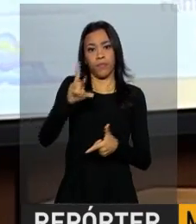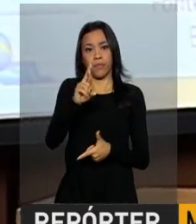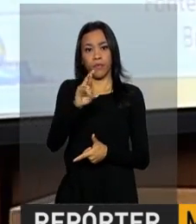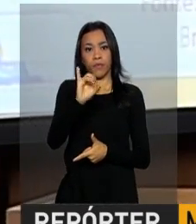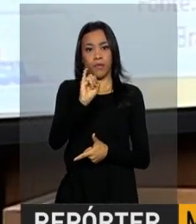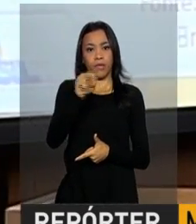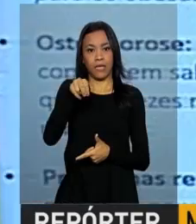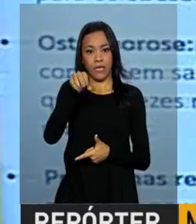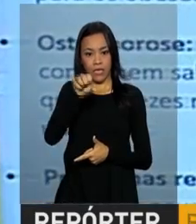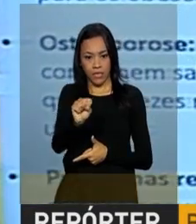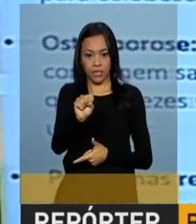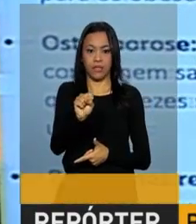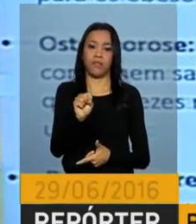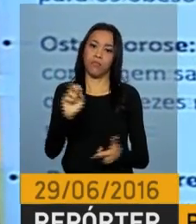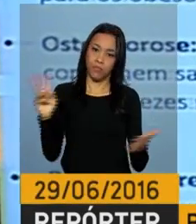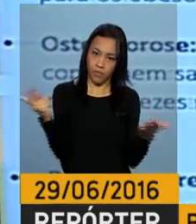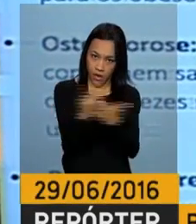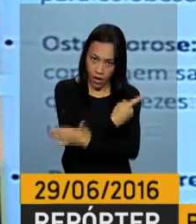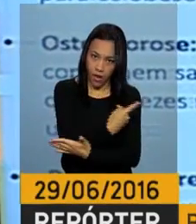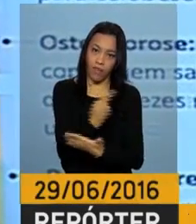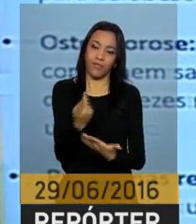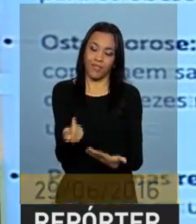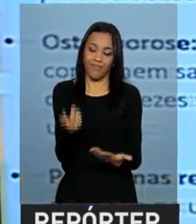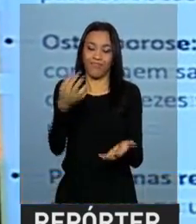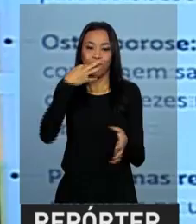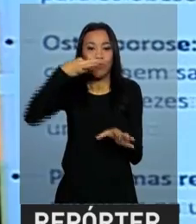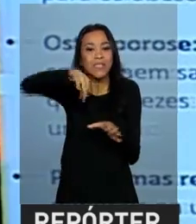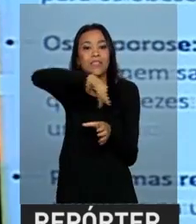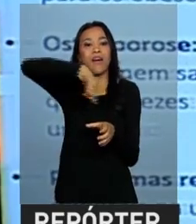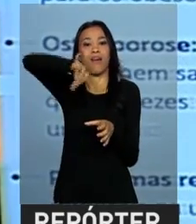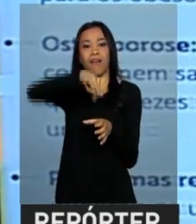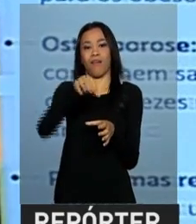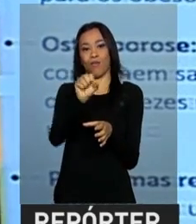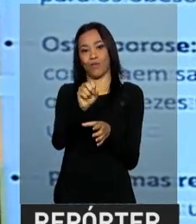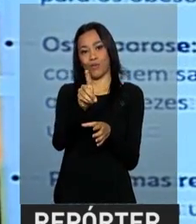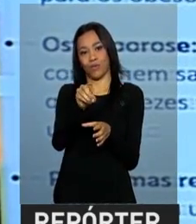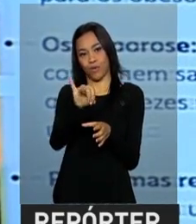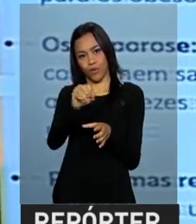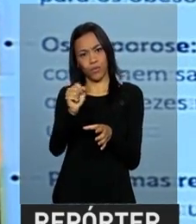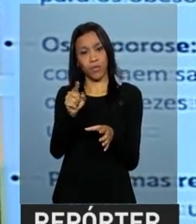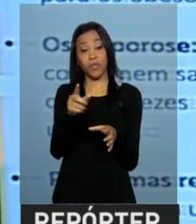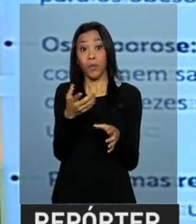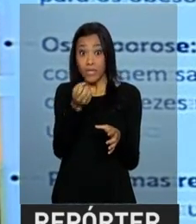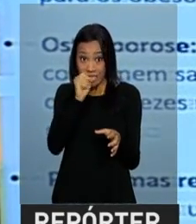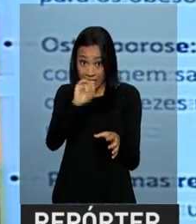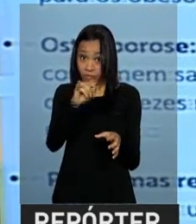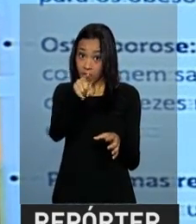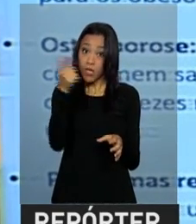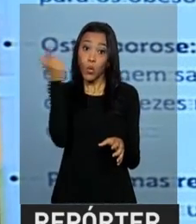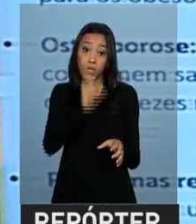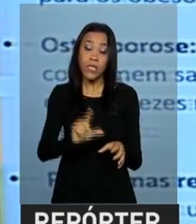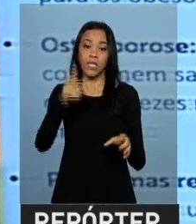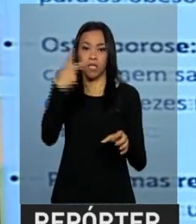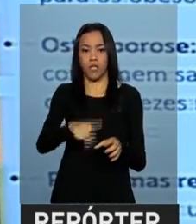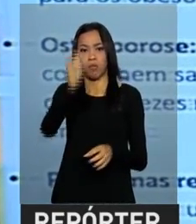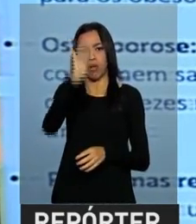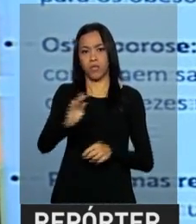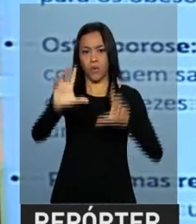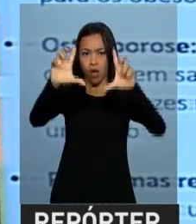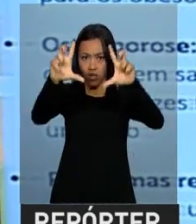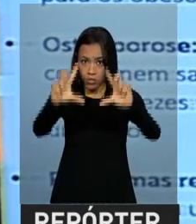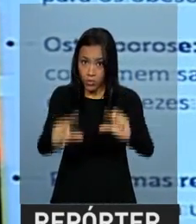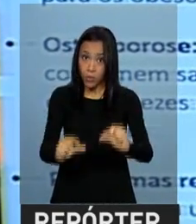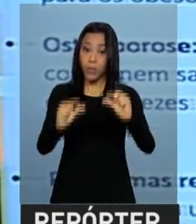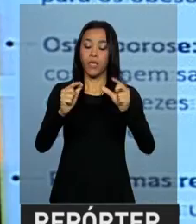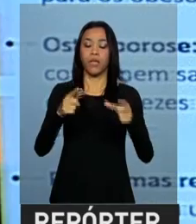sódio ã Então se Quais são os benefícios dessa redução se conseguirmos no Brasil reduzir o